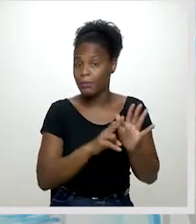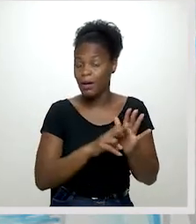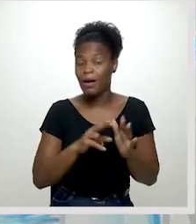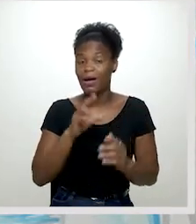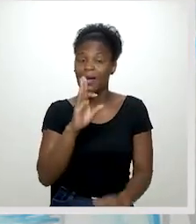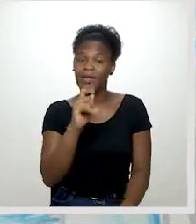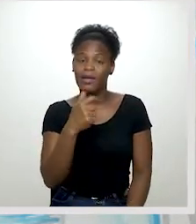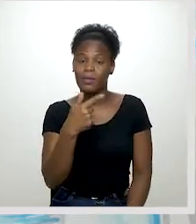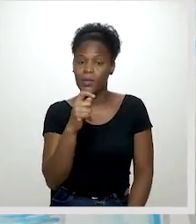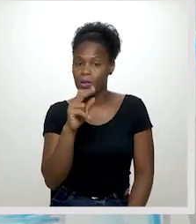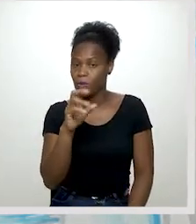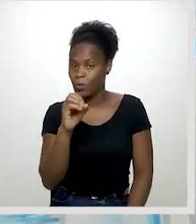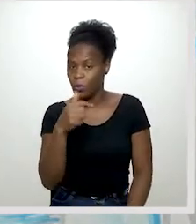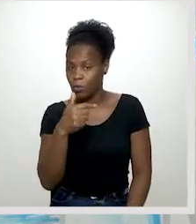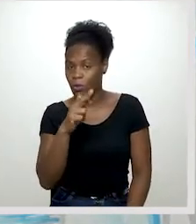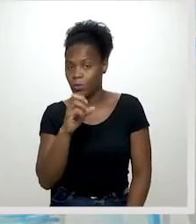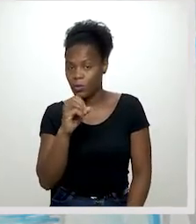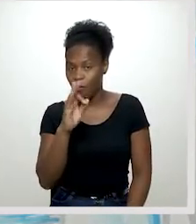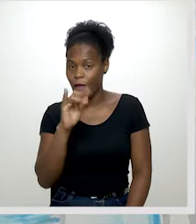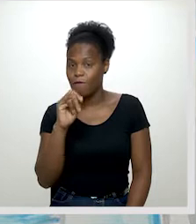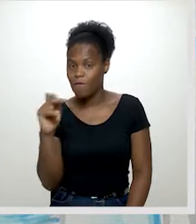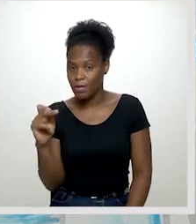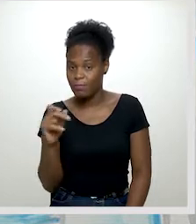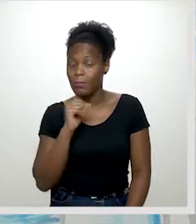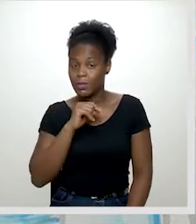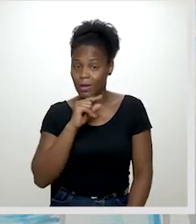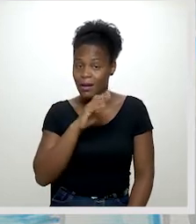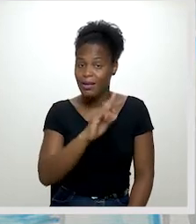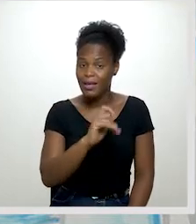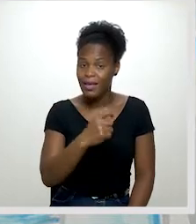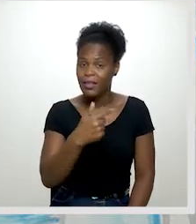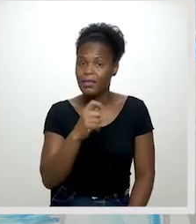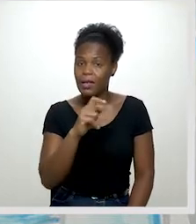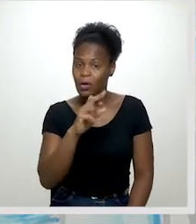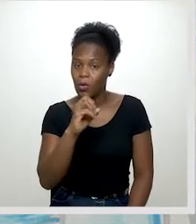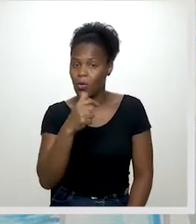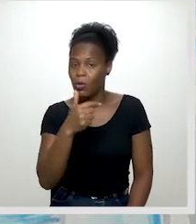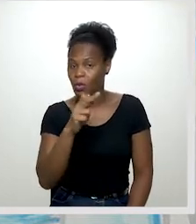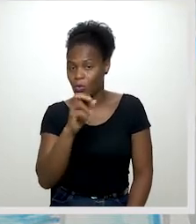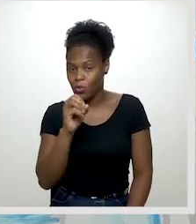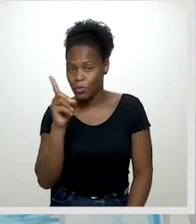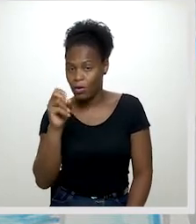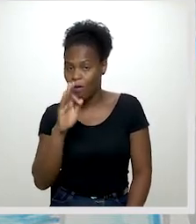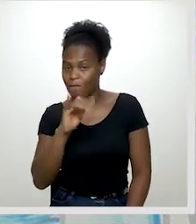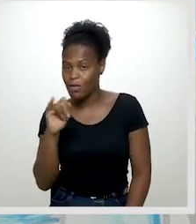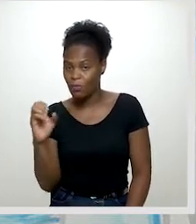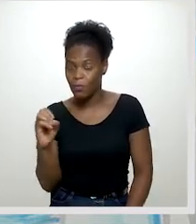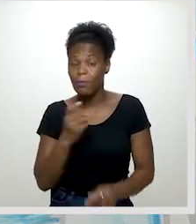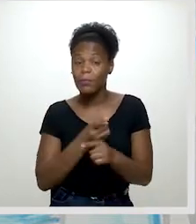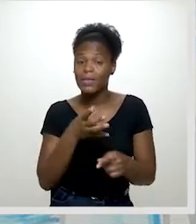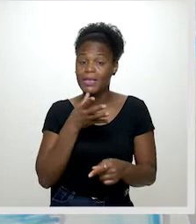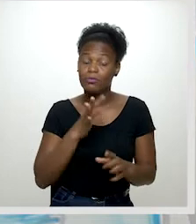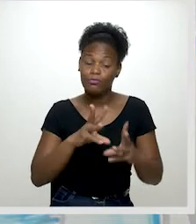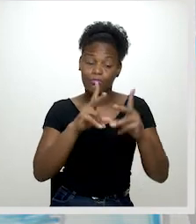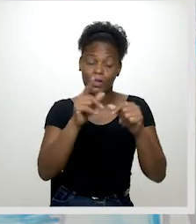princípio de heterotrofia, que é a hipótese heterotrófica. Por quê? Porque a evolução nos diz a